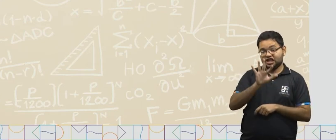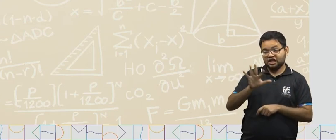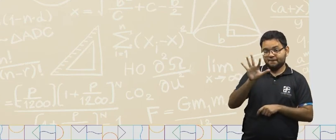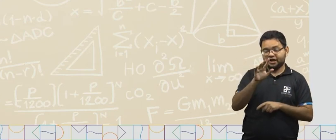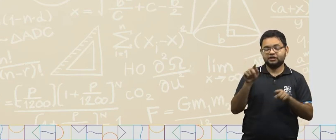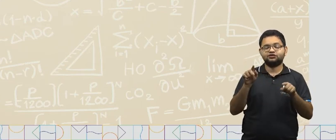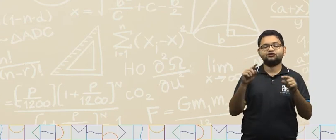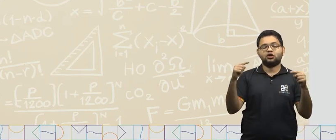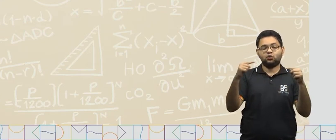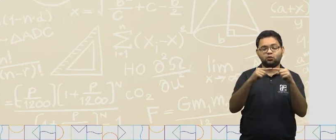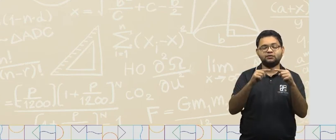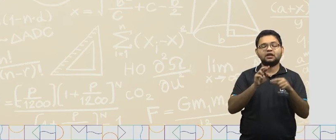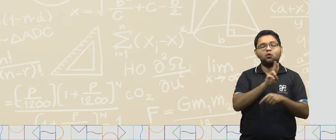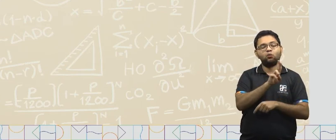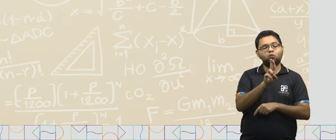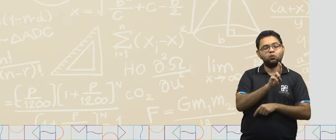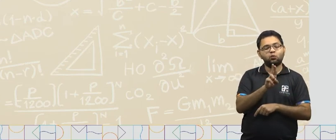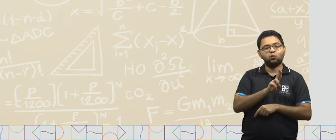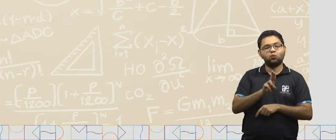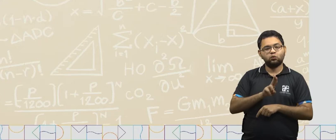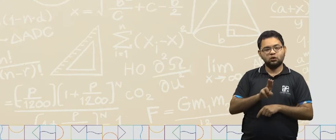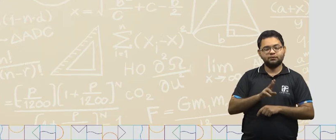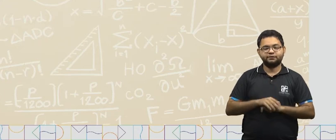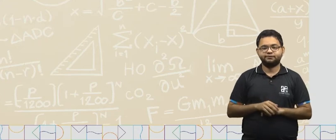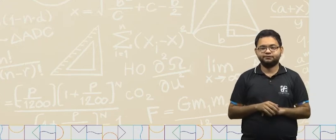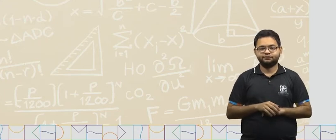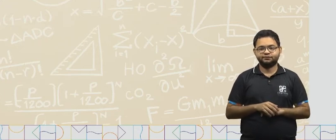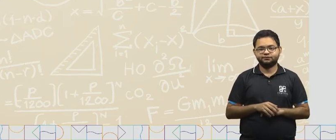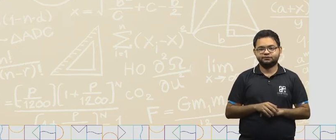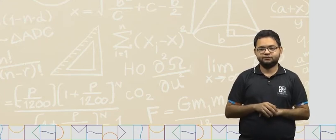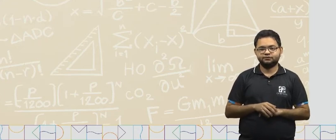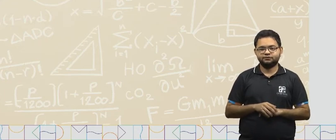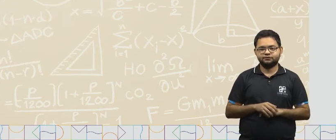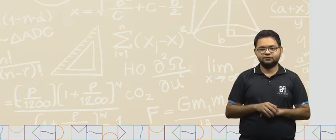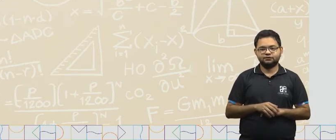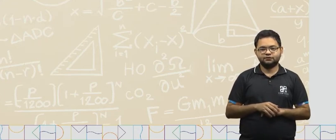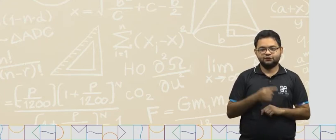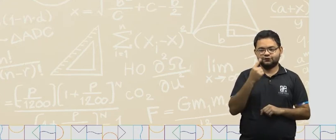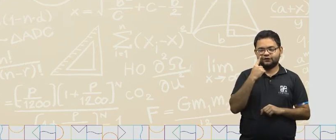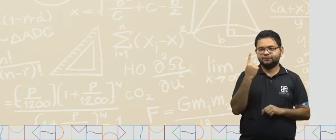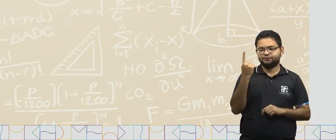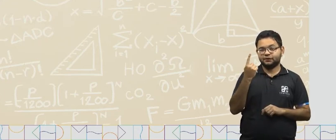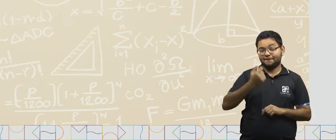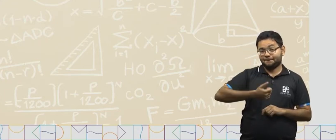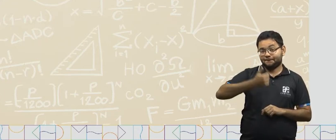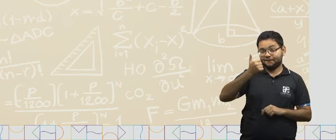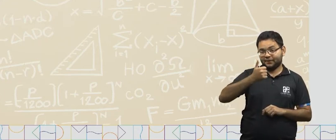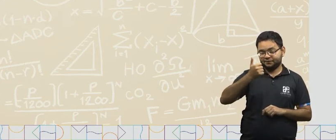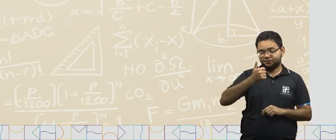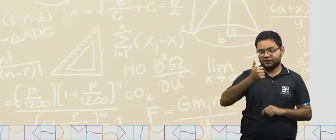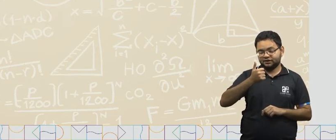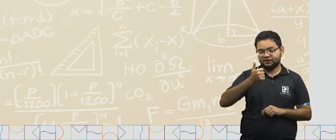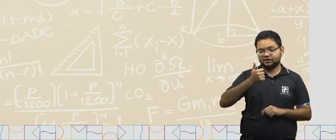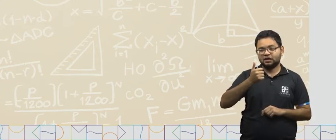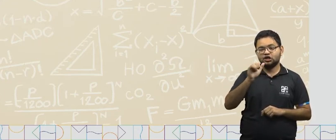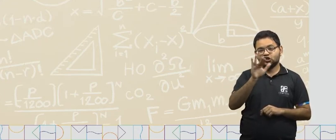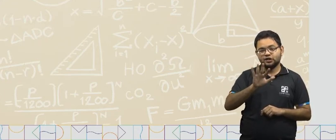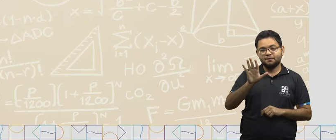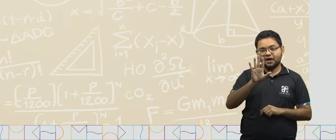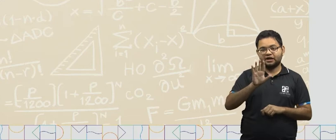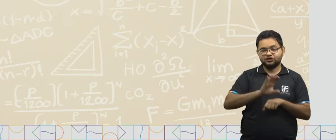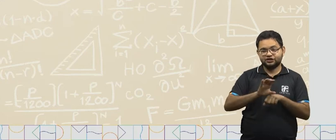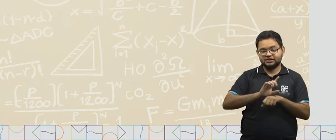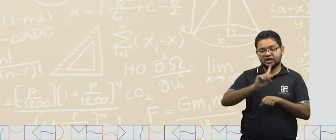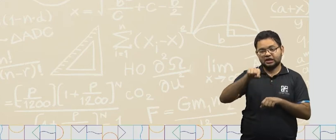geométricos e a sua figura planificada. Vamos lá. Temos aí a primeira figura em cinza, temos a